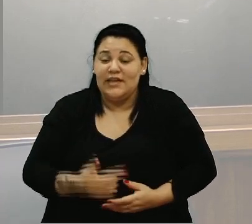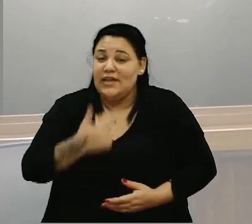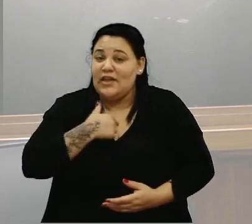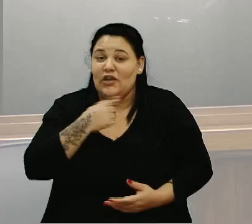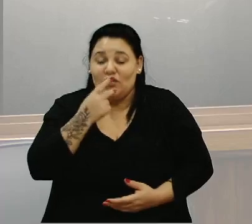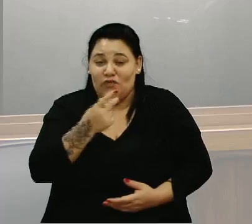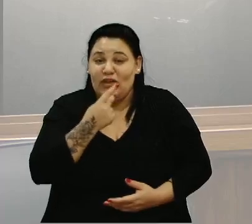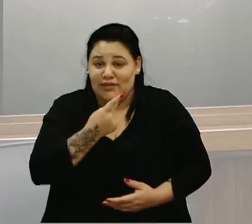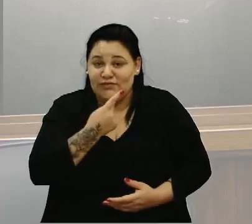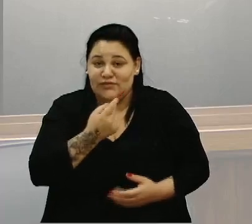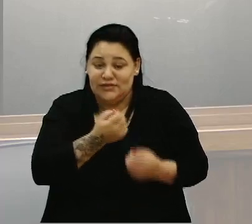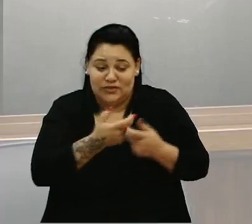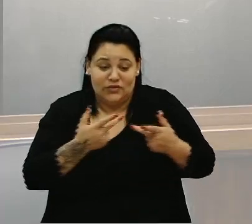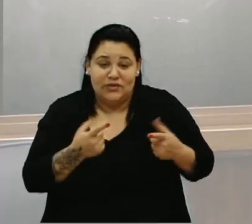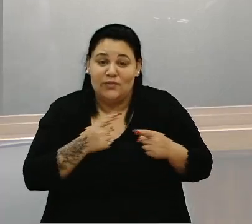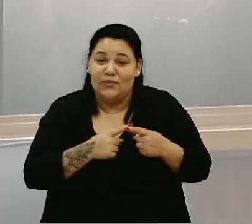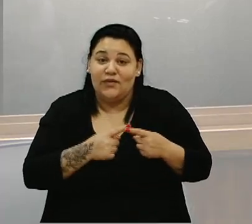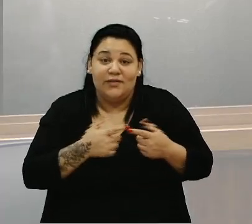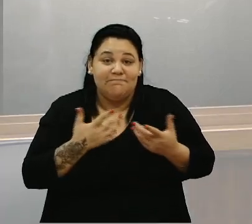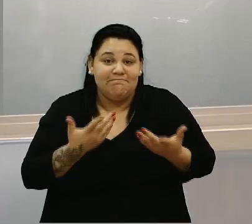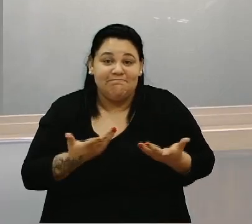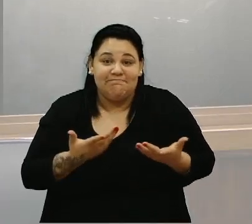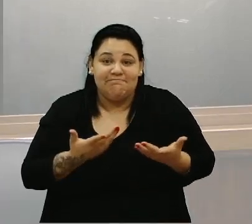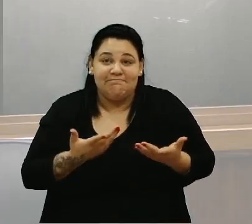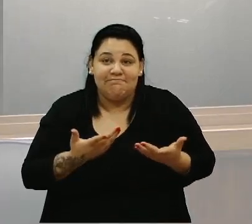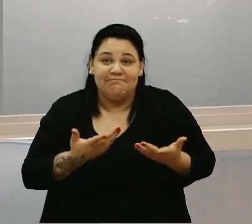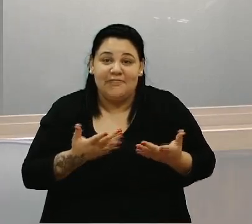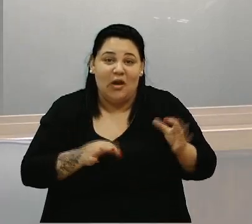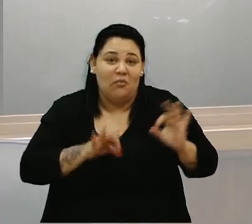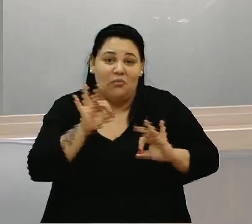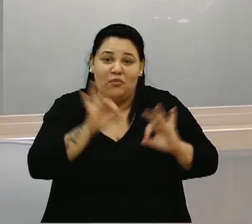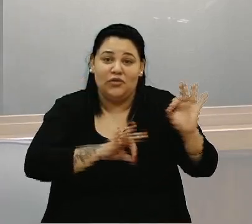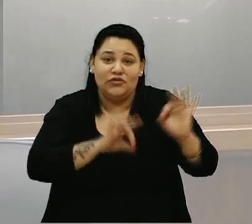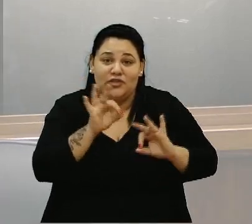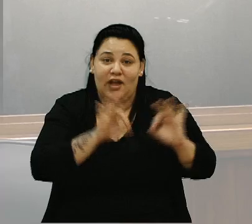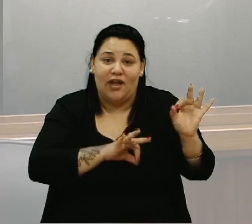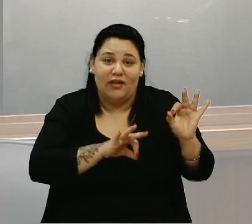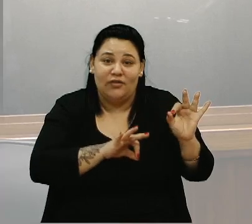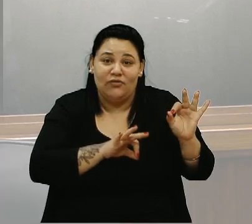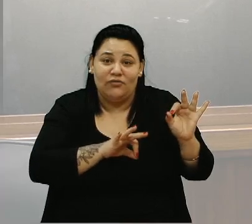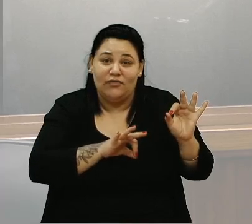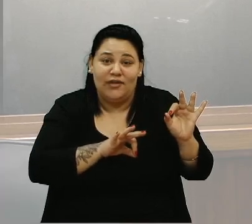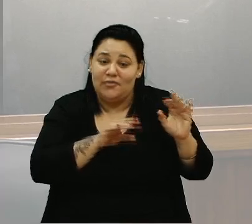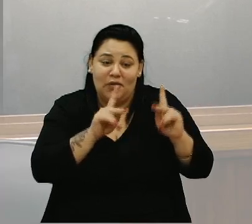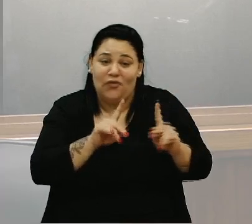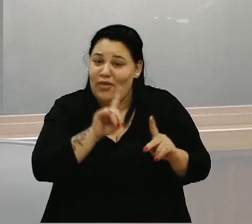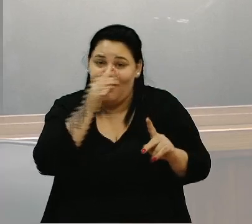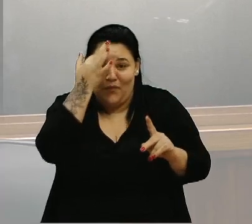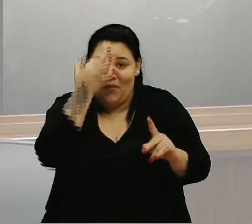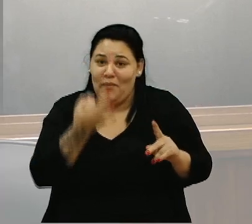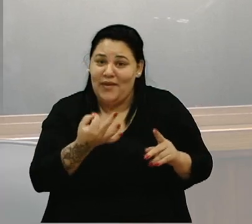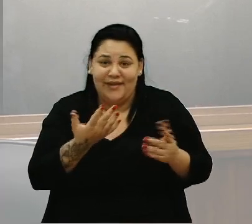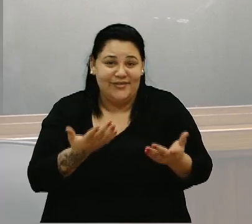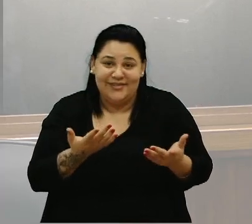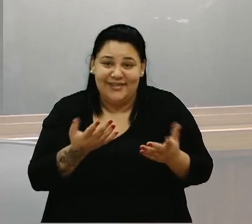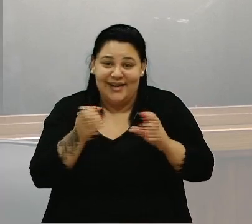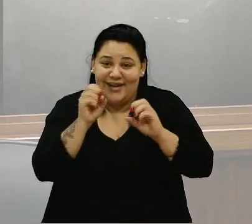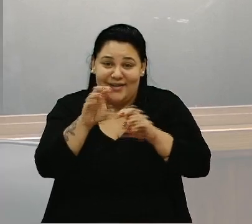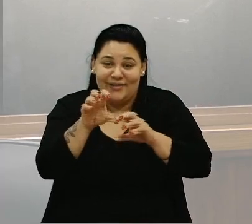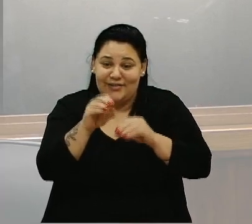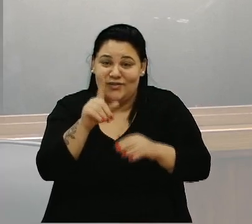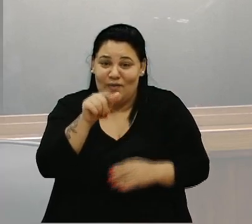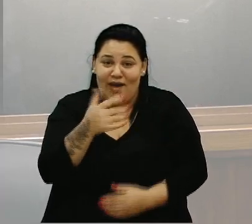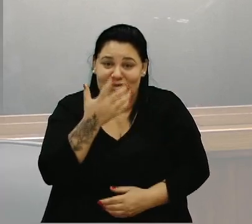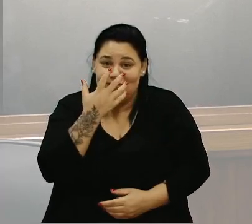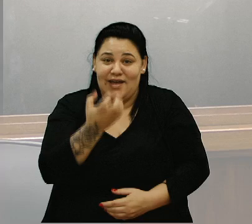falando isso porque senão fica um projeto para inglês ver, presidente Bressan. Educação é coisa séria. Não adianta fazer